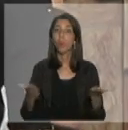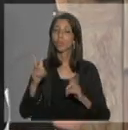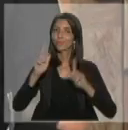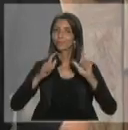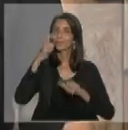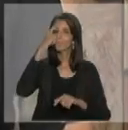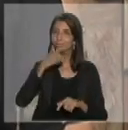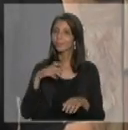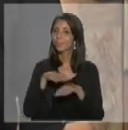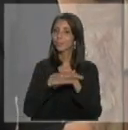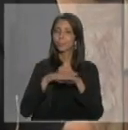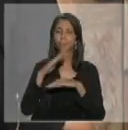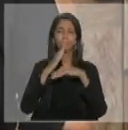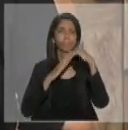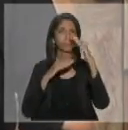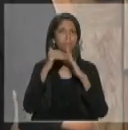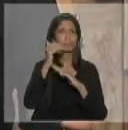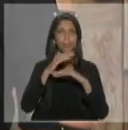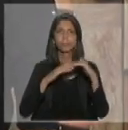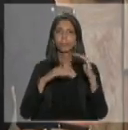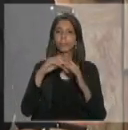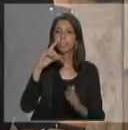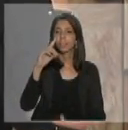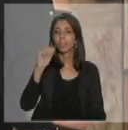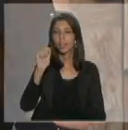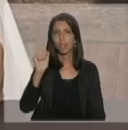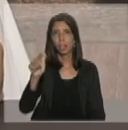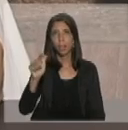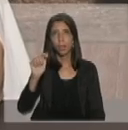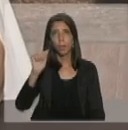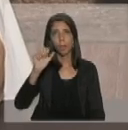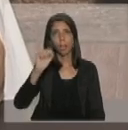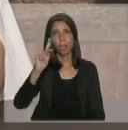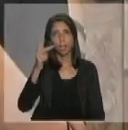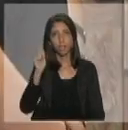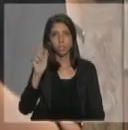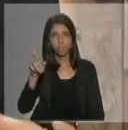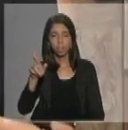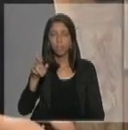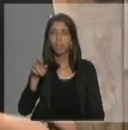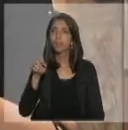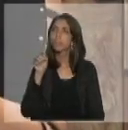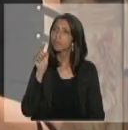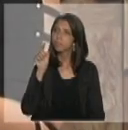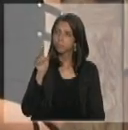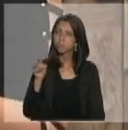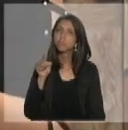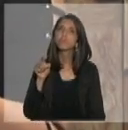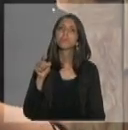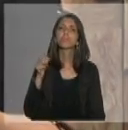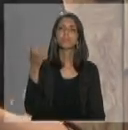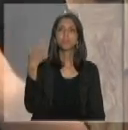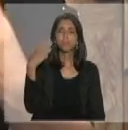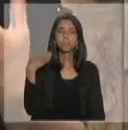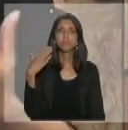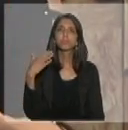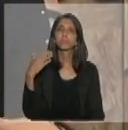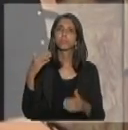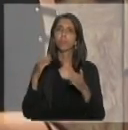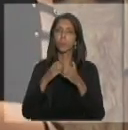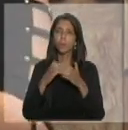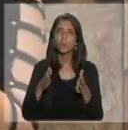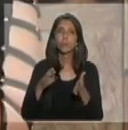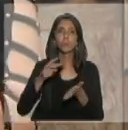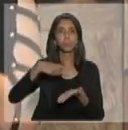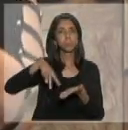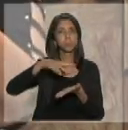No perfil de hoje eu estou conversando com a talentosíssima Dalal Oscar. Dalal, você é uma pessoa que desde o início da sua